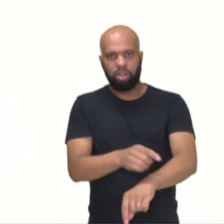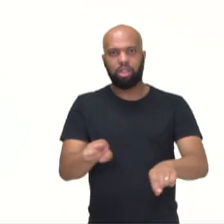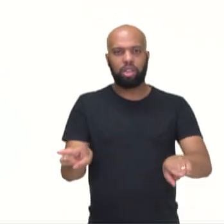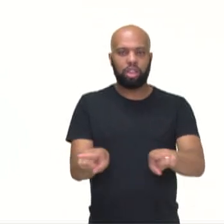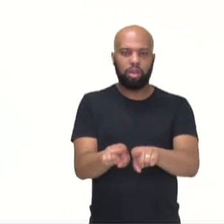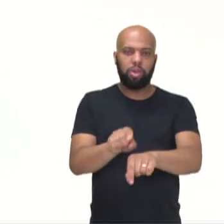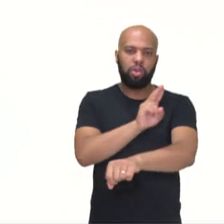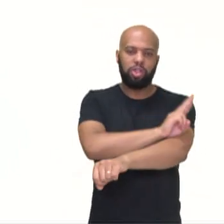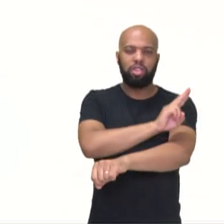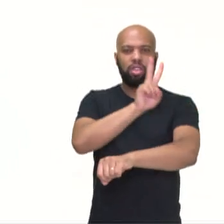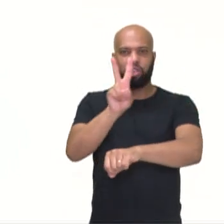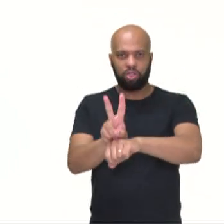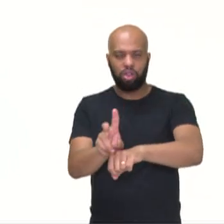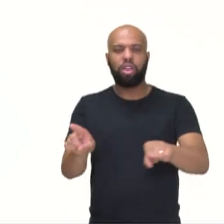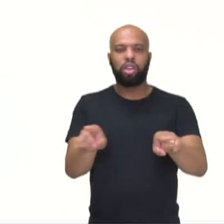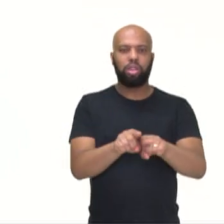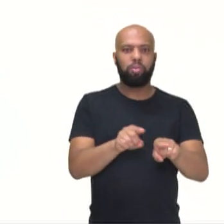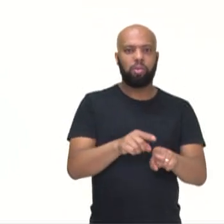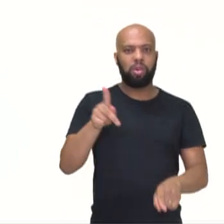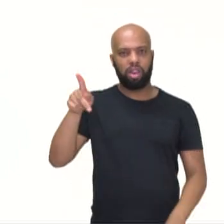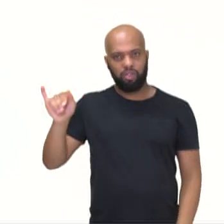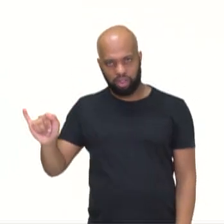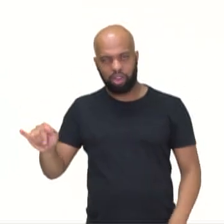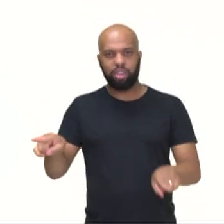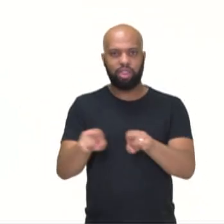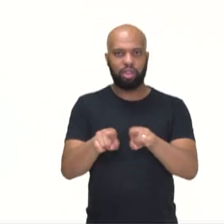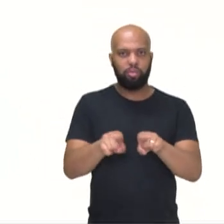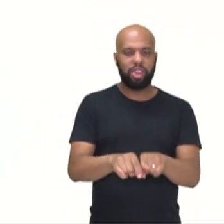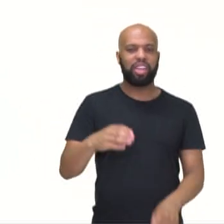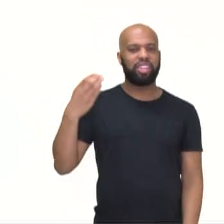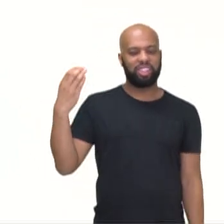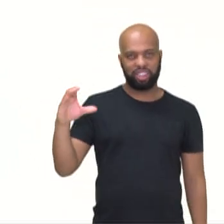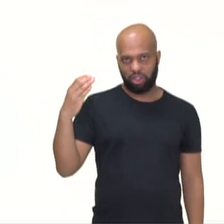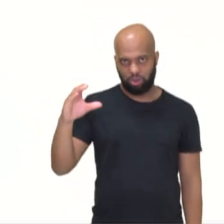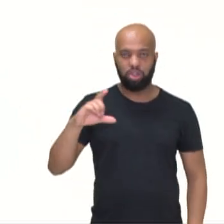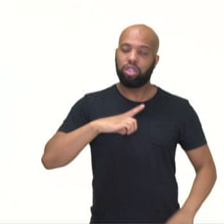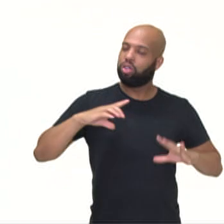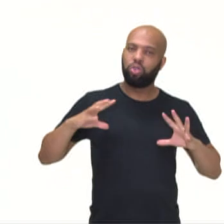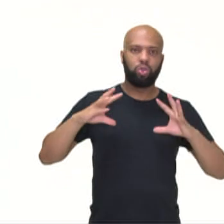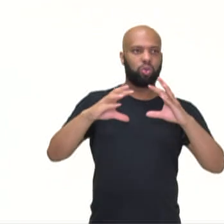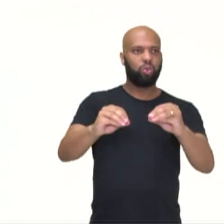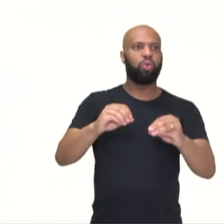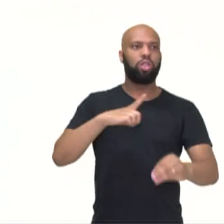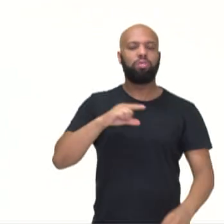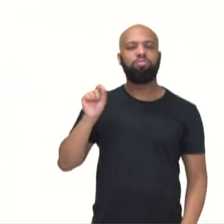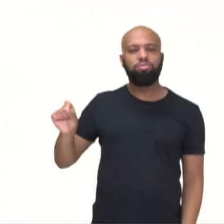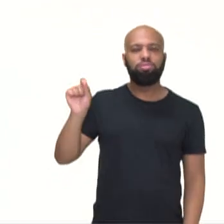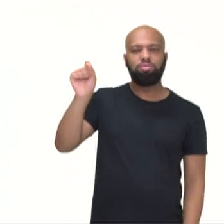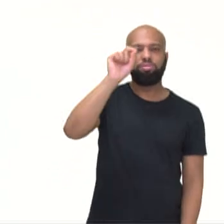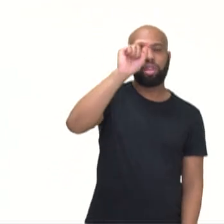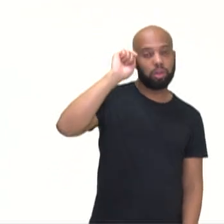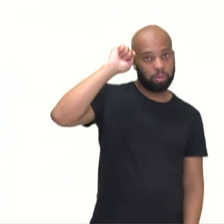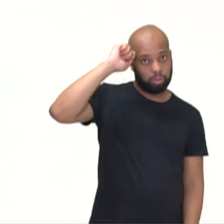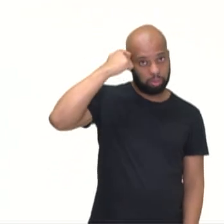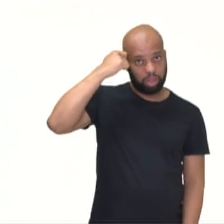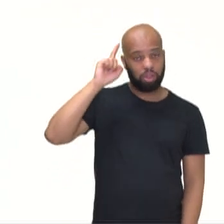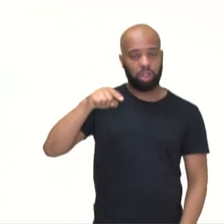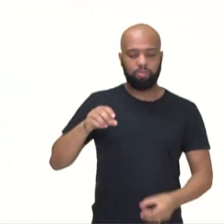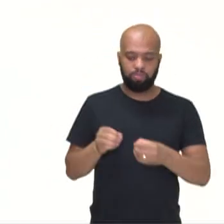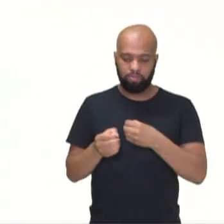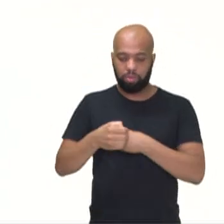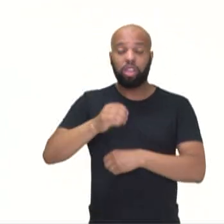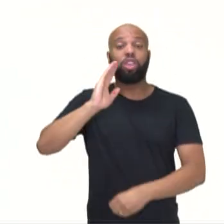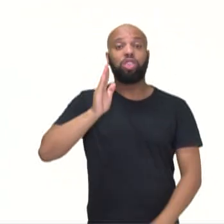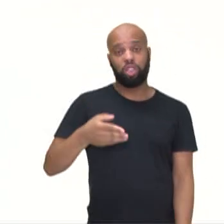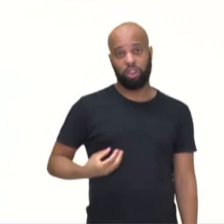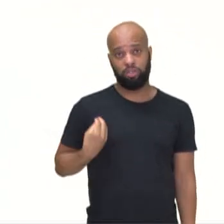Procópio, Paranavaí e Cianorte. Todos esses pontos que estão pretos são as regiões metropolitanas já